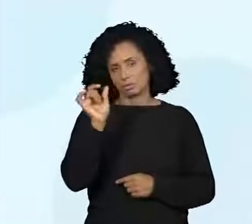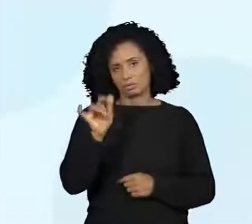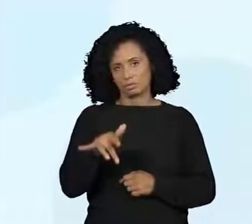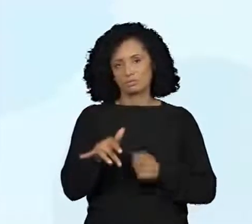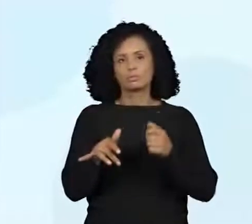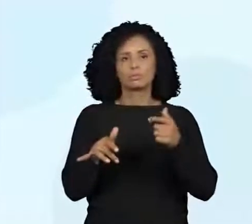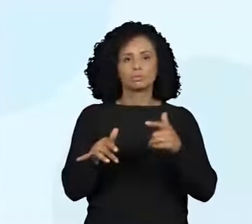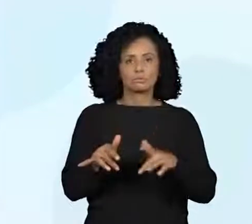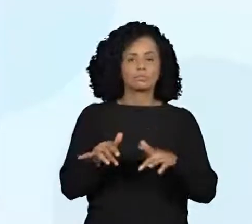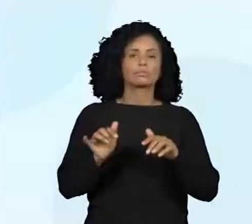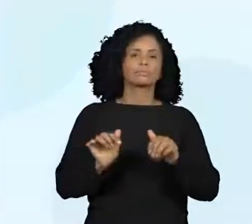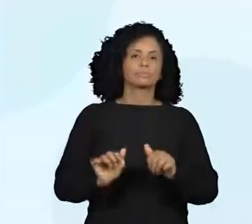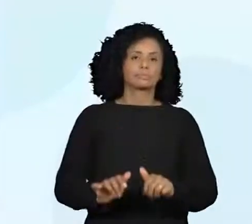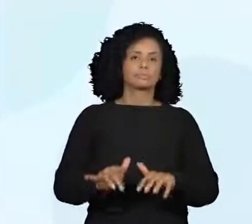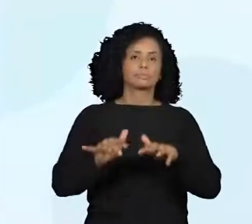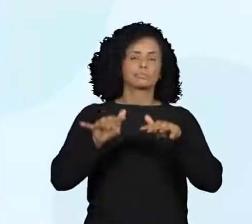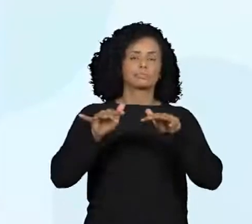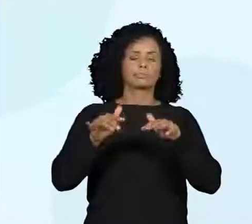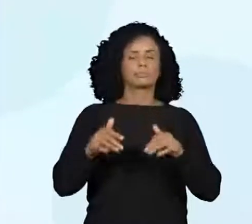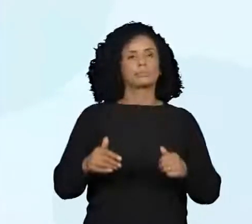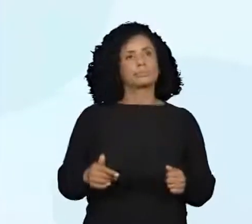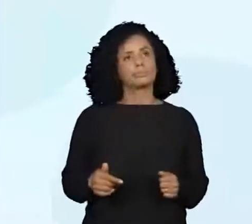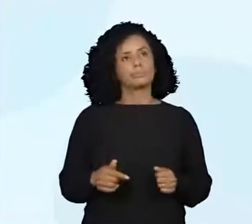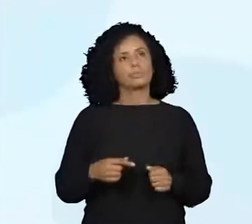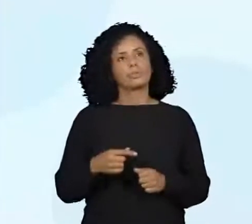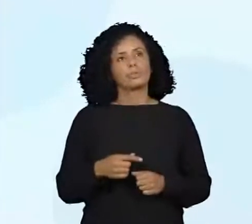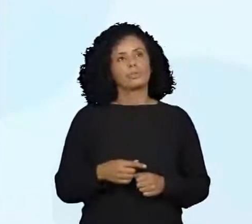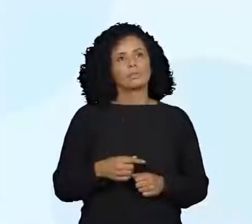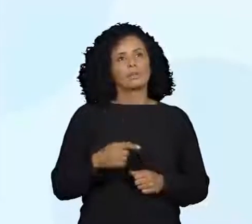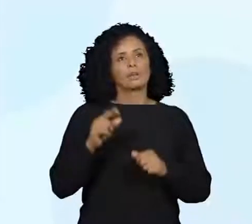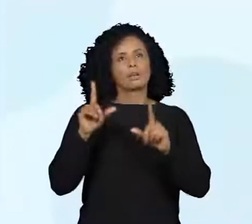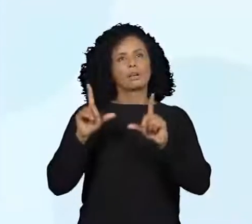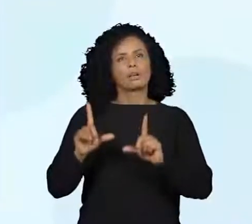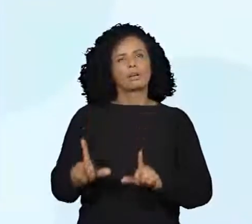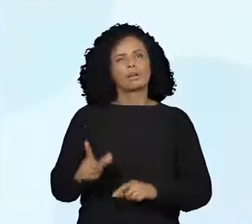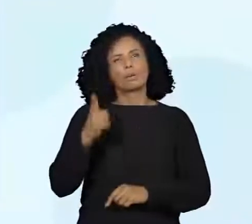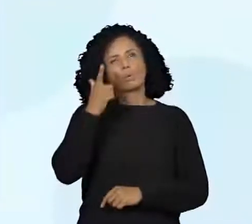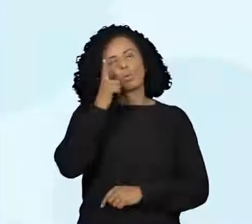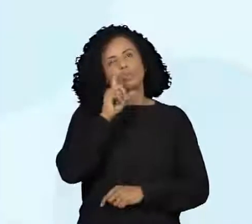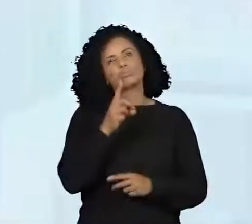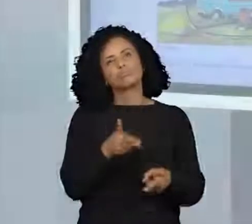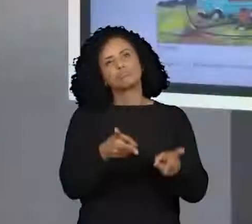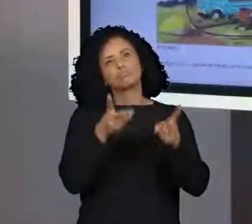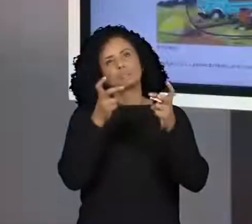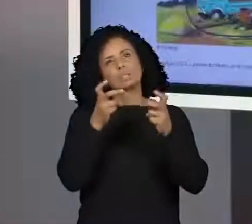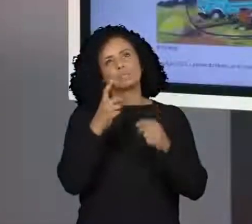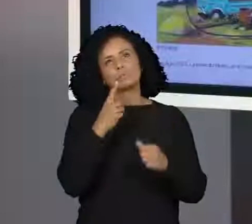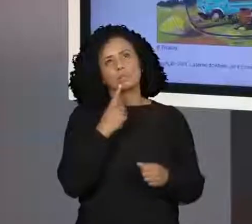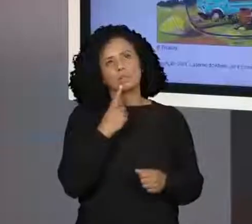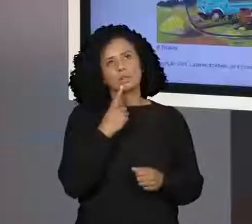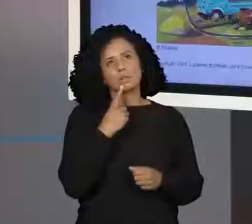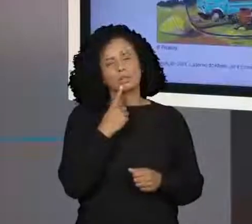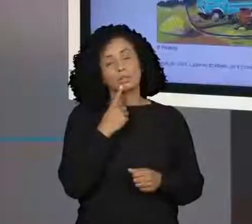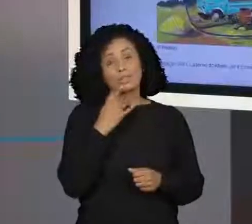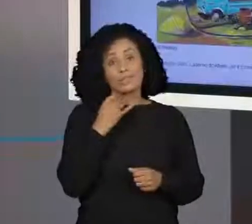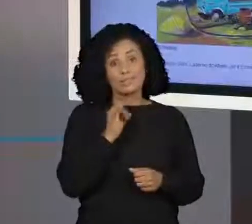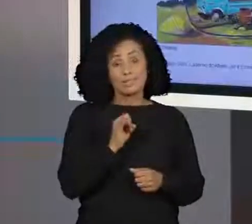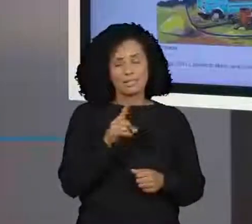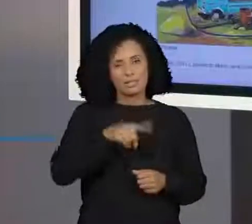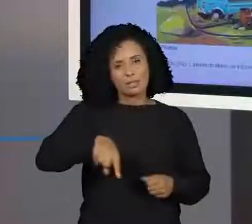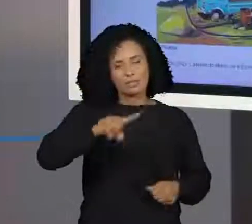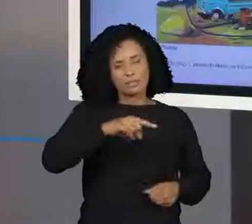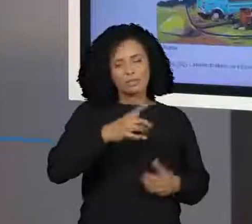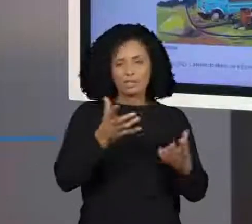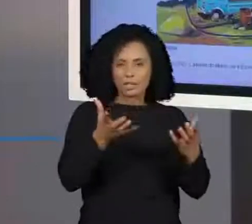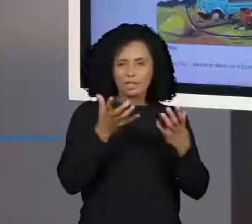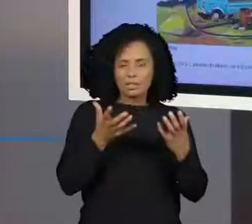imagens ajudam a gente aí a ter uma primeira avaliação. Por quê? O nosso olho, a gente bate o olho na imagem e